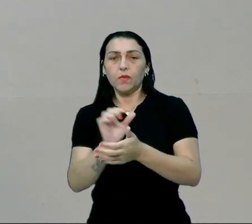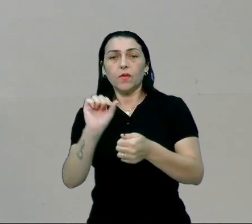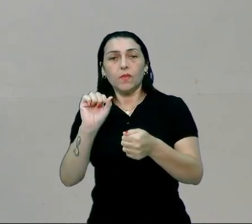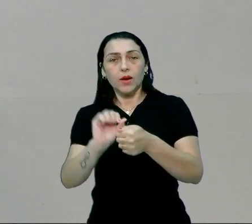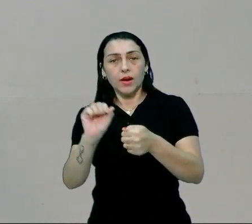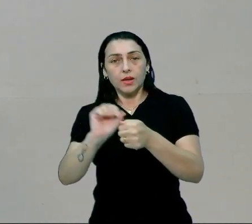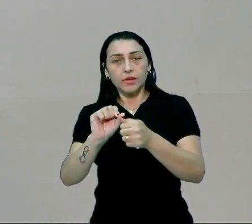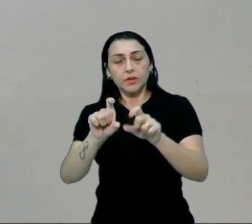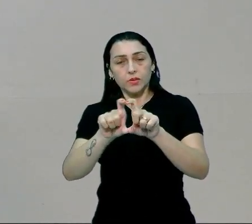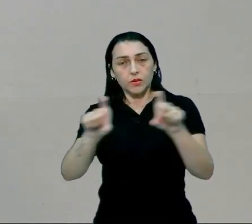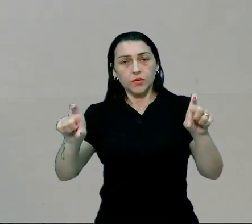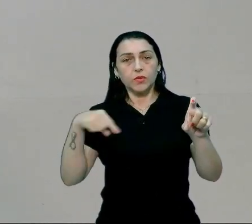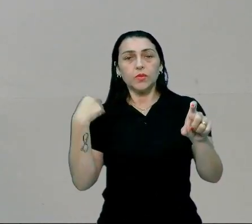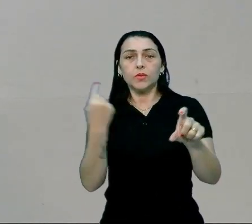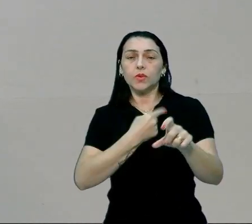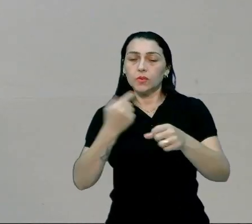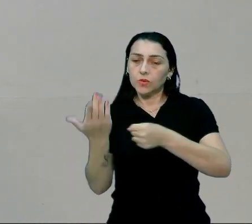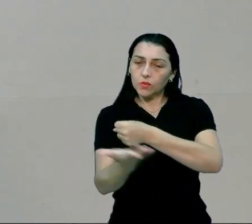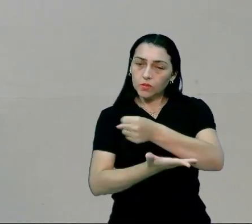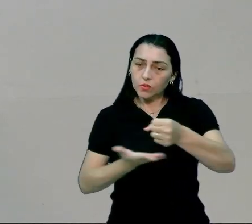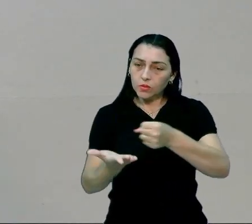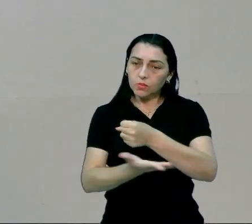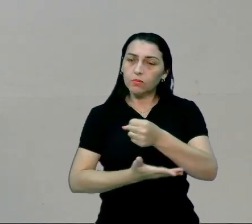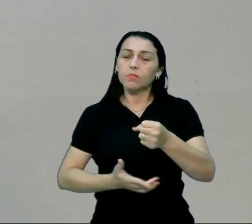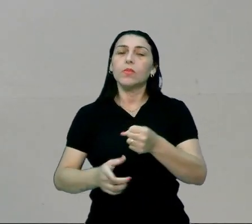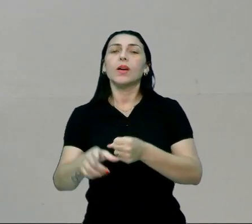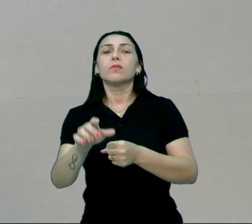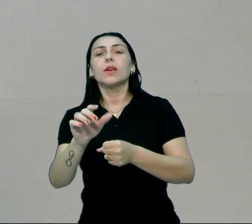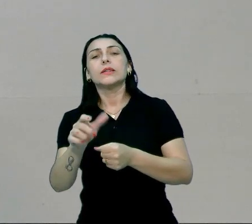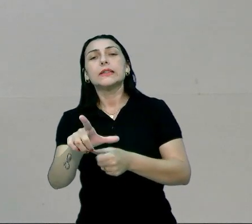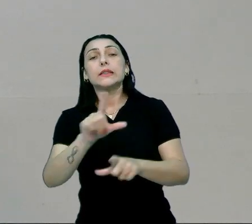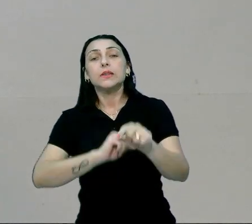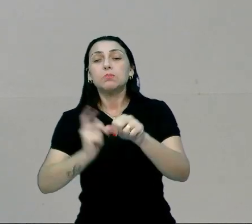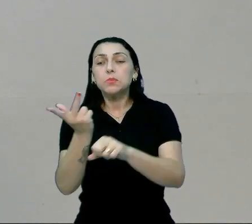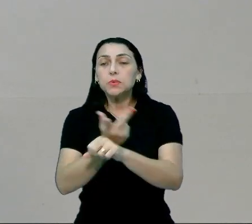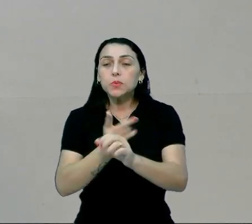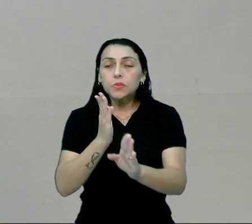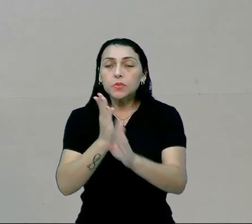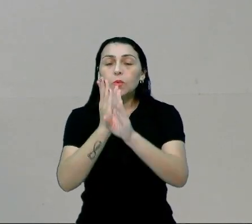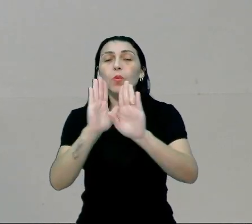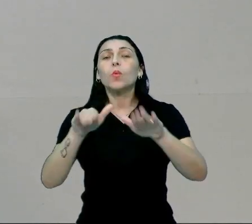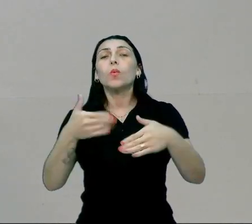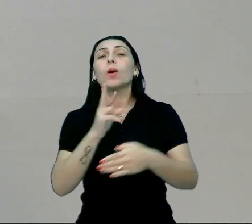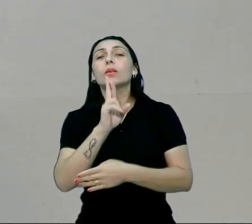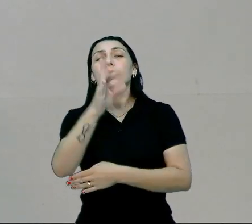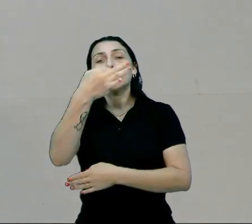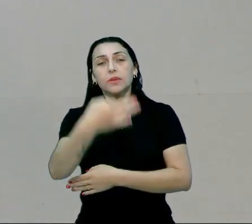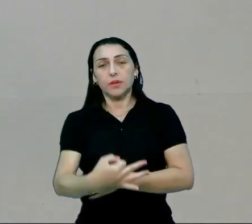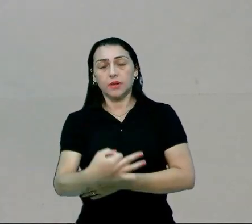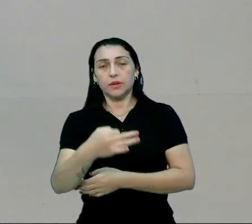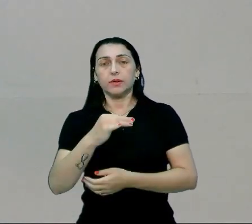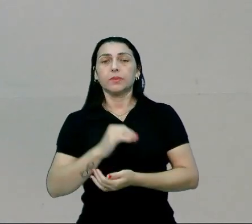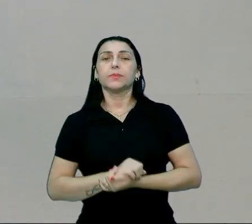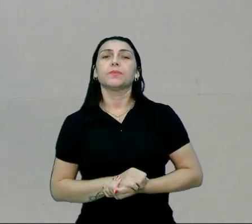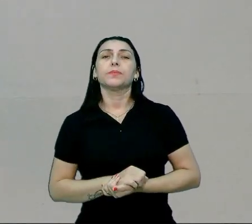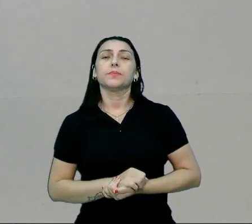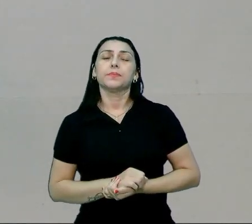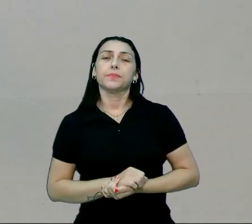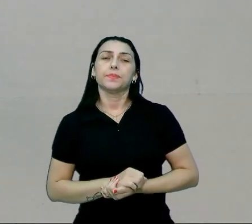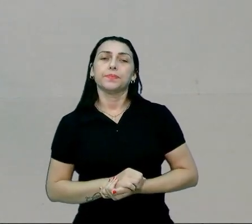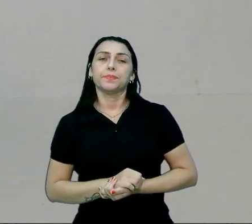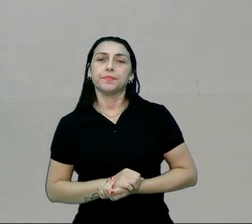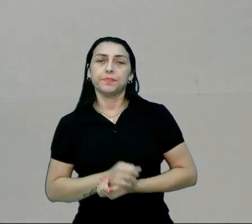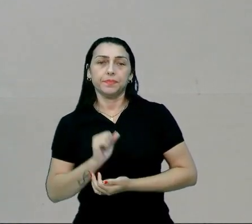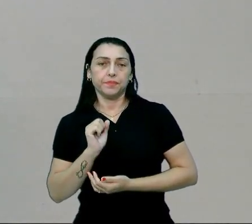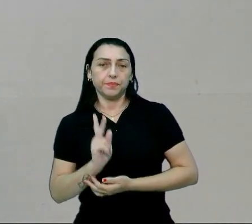fazer o direcionamento e a gente, com base nas alternativas, a gente vai mapeando e buscando identificar qual é a questão que está errada e o porquê dela estar